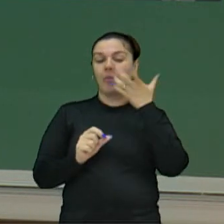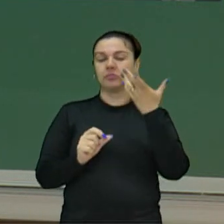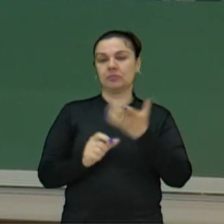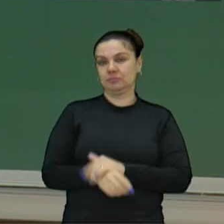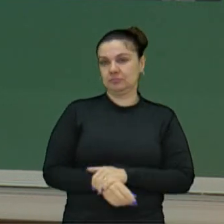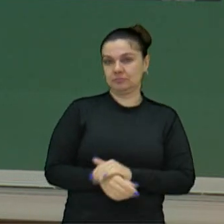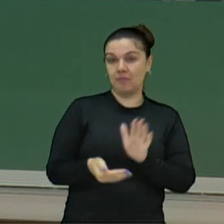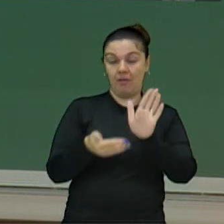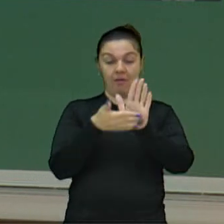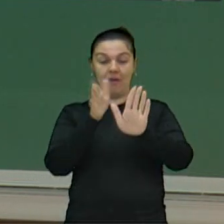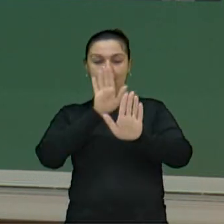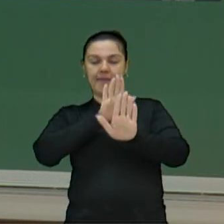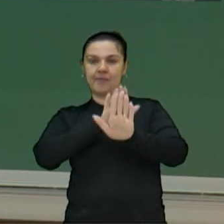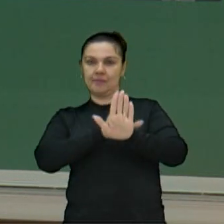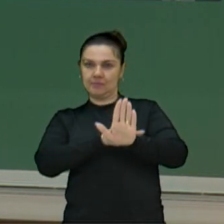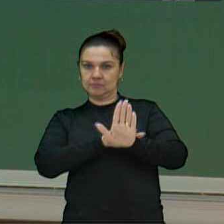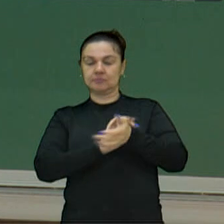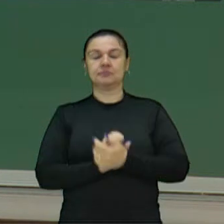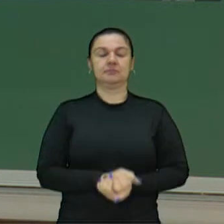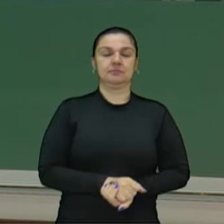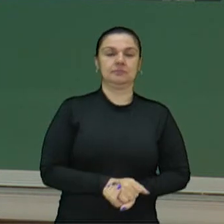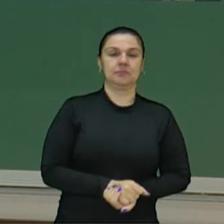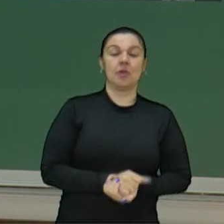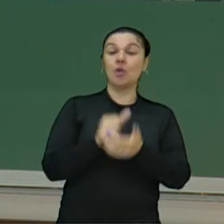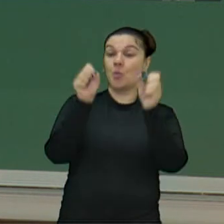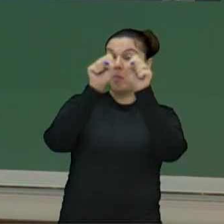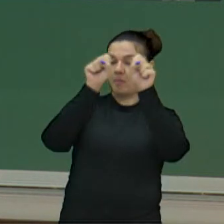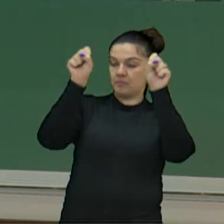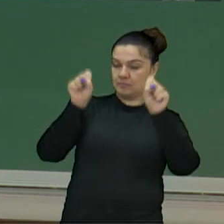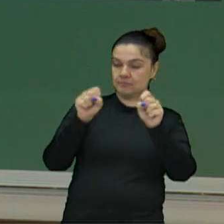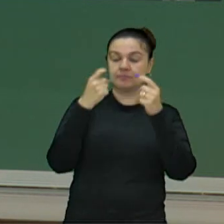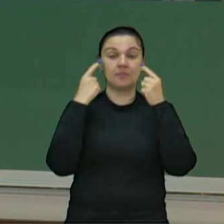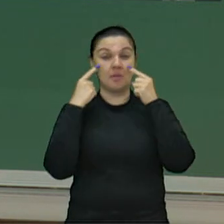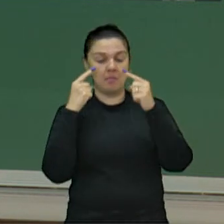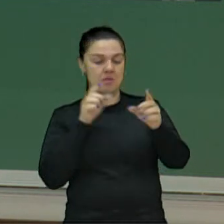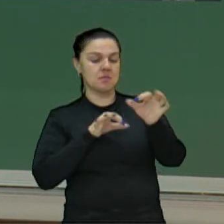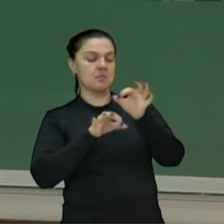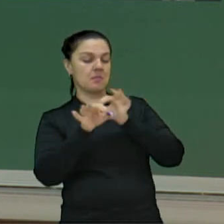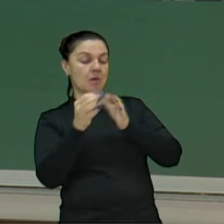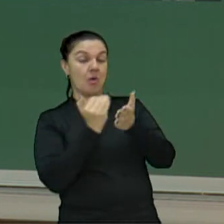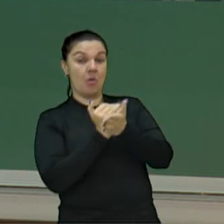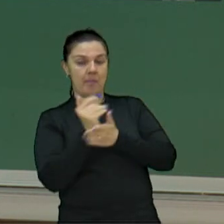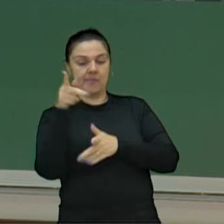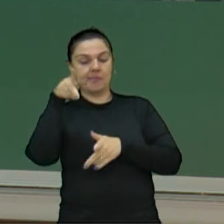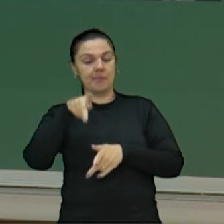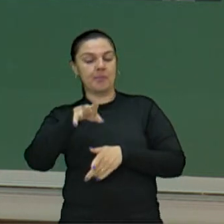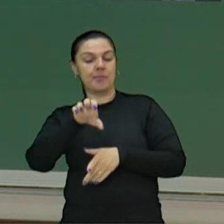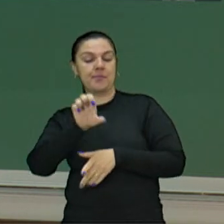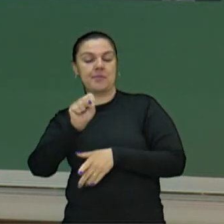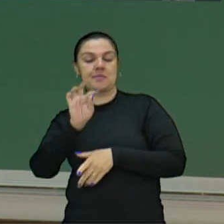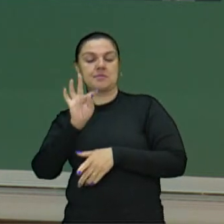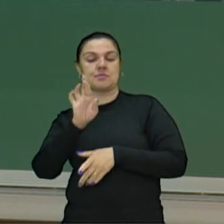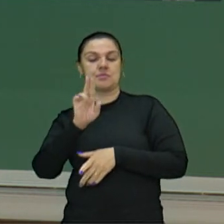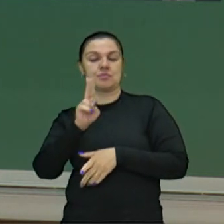Ele procura enquadrar os fenômenos em uma estrutura. É nessa mesma época que surge o estruturalismo, inclusive.